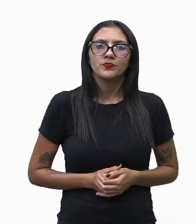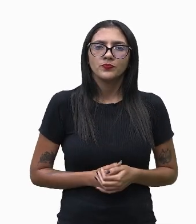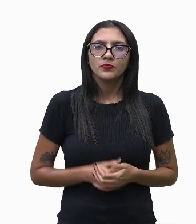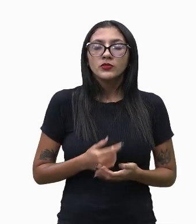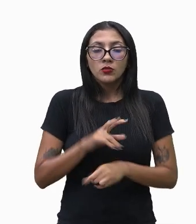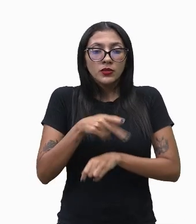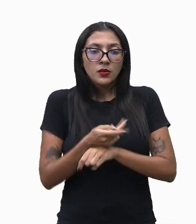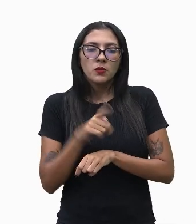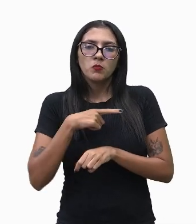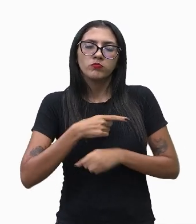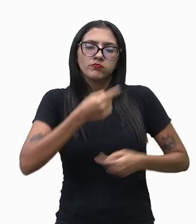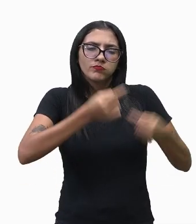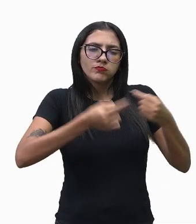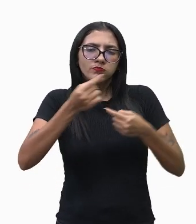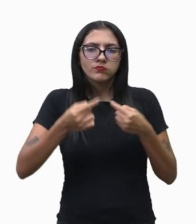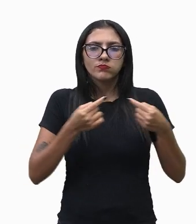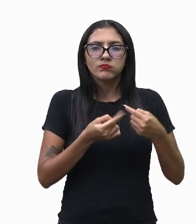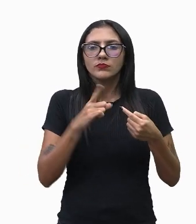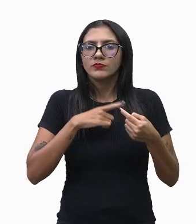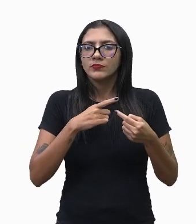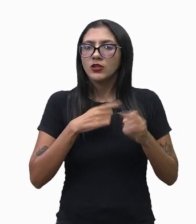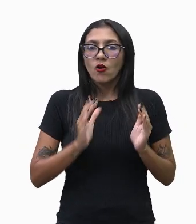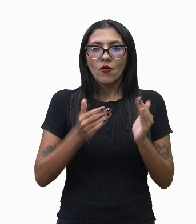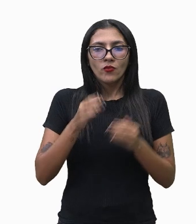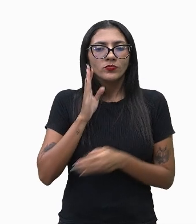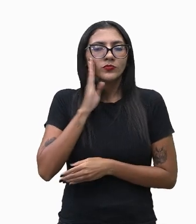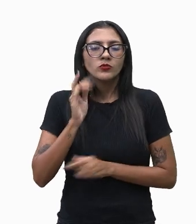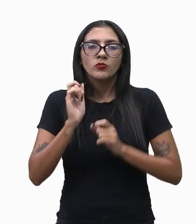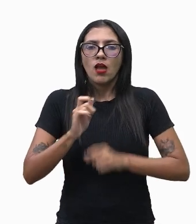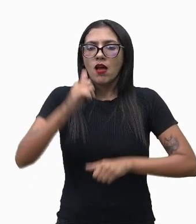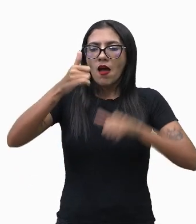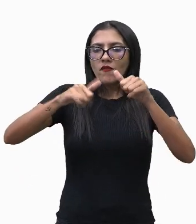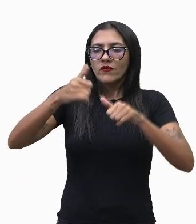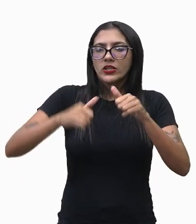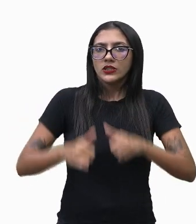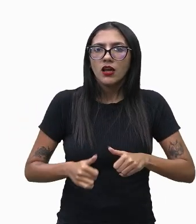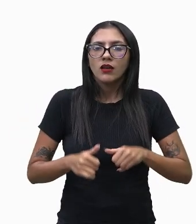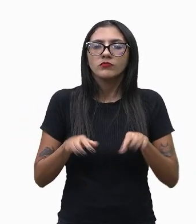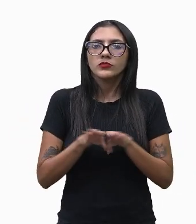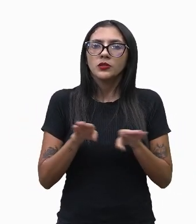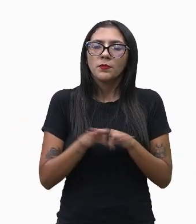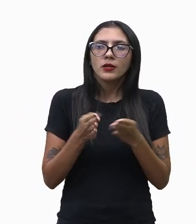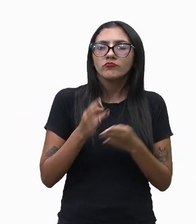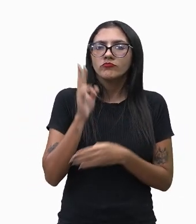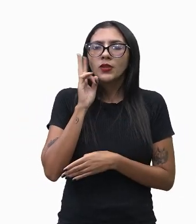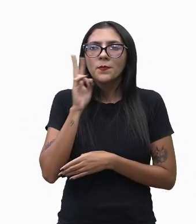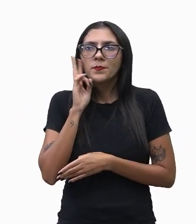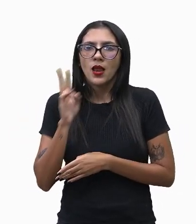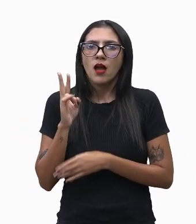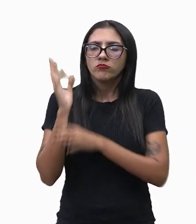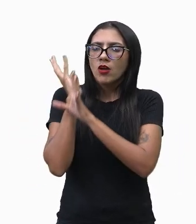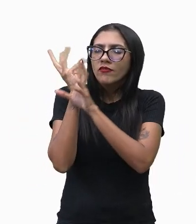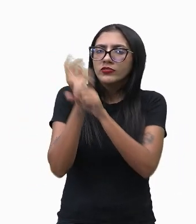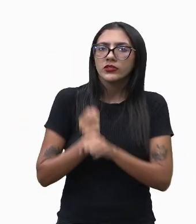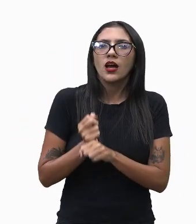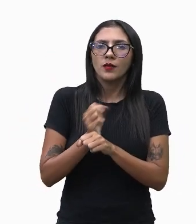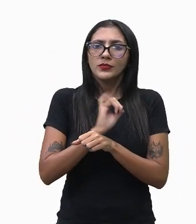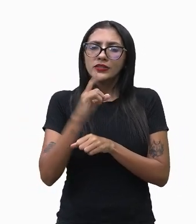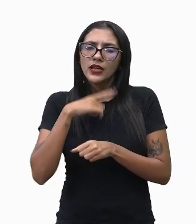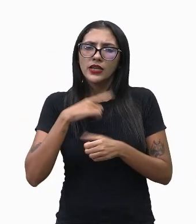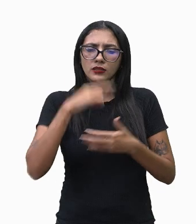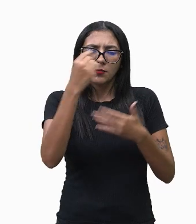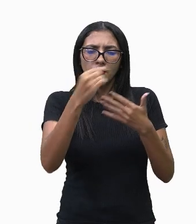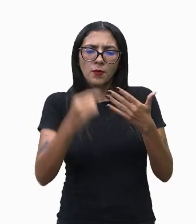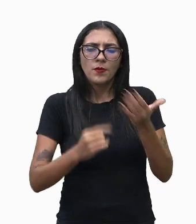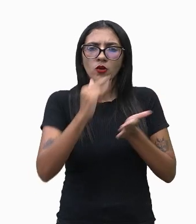os debates ali, eles estavam em torno, né, de avaliar, de revisar, né, se aqueles acordos que